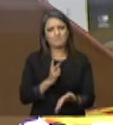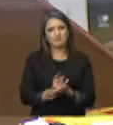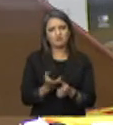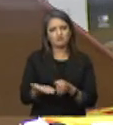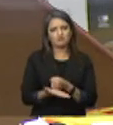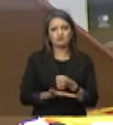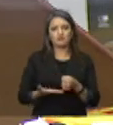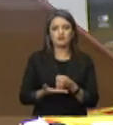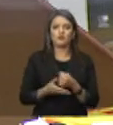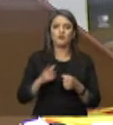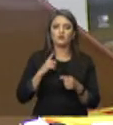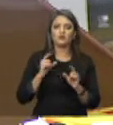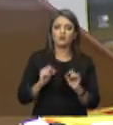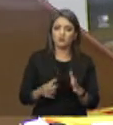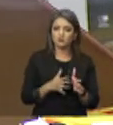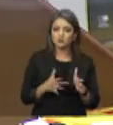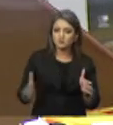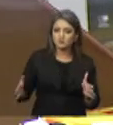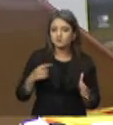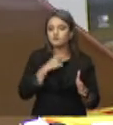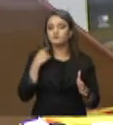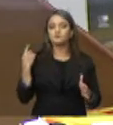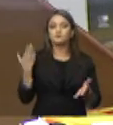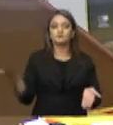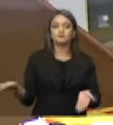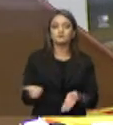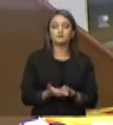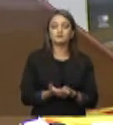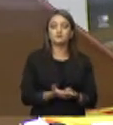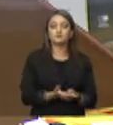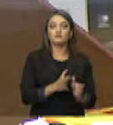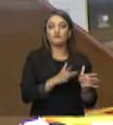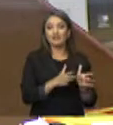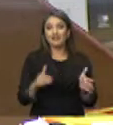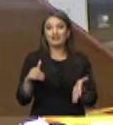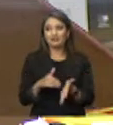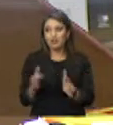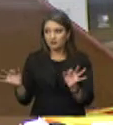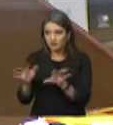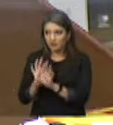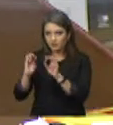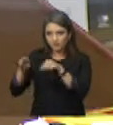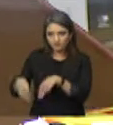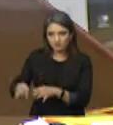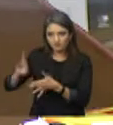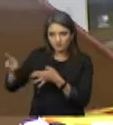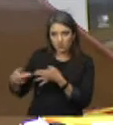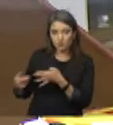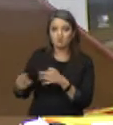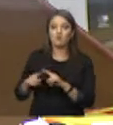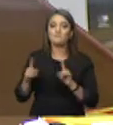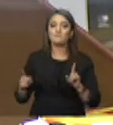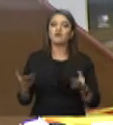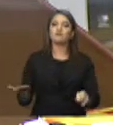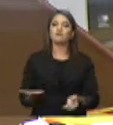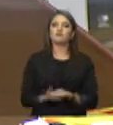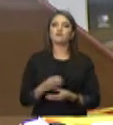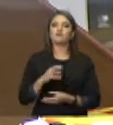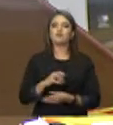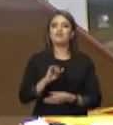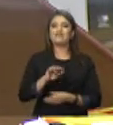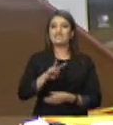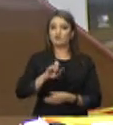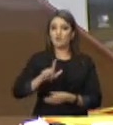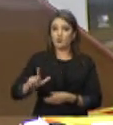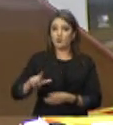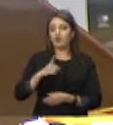estampa o fluxo do prazo prescricional do ajuizamento da ação até a formação da coisa julgada mas sabemos que nas ações cíveis em geral